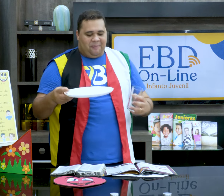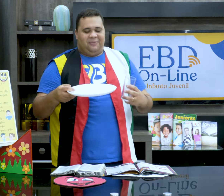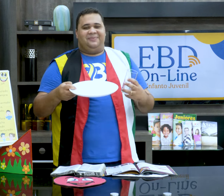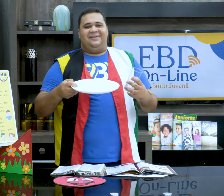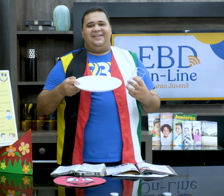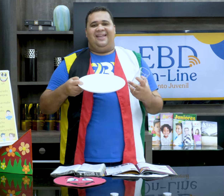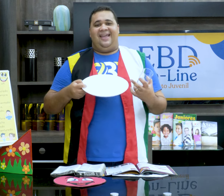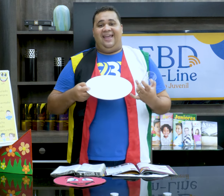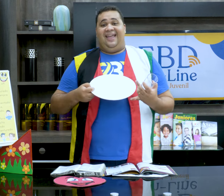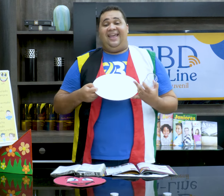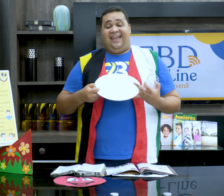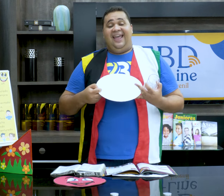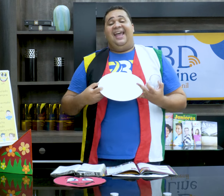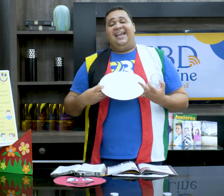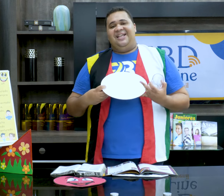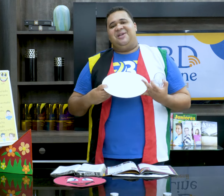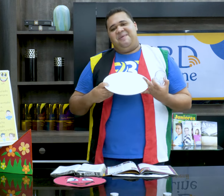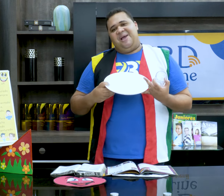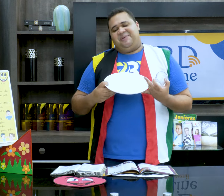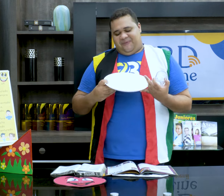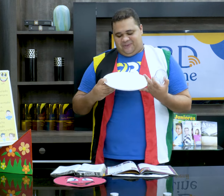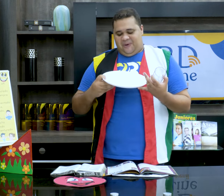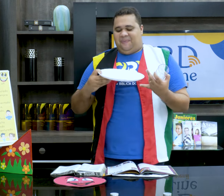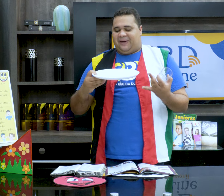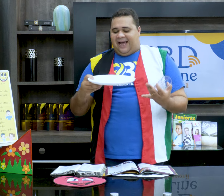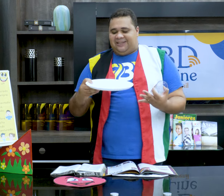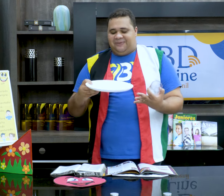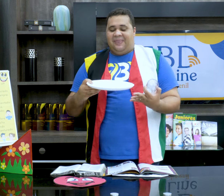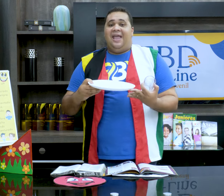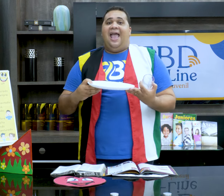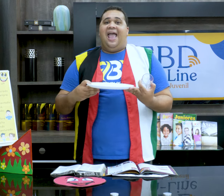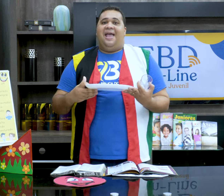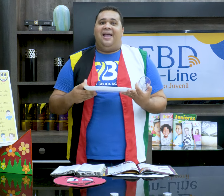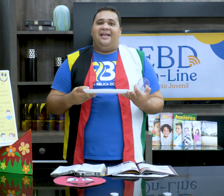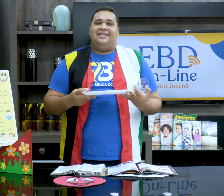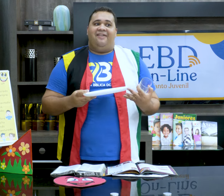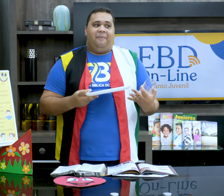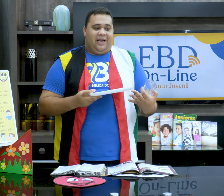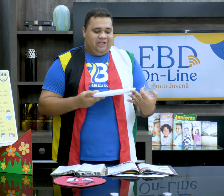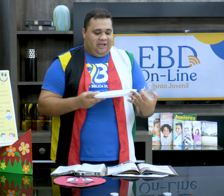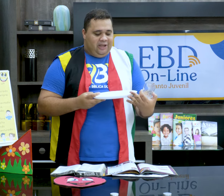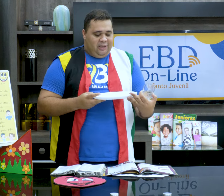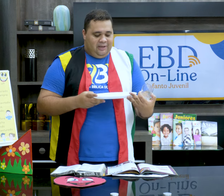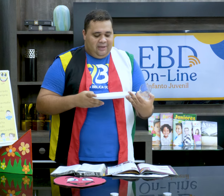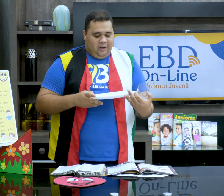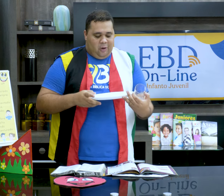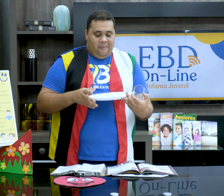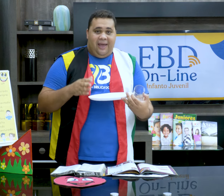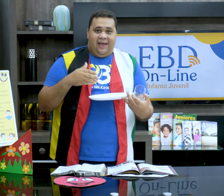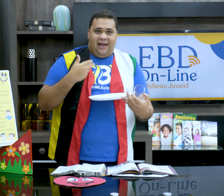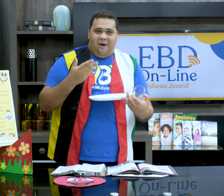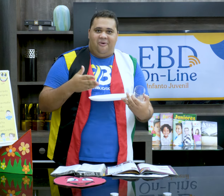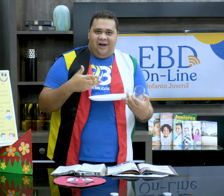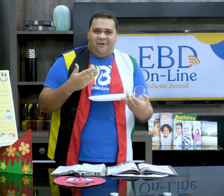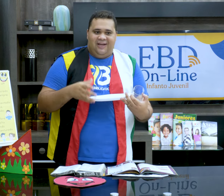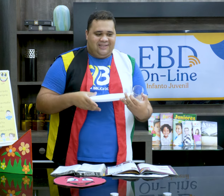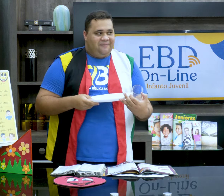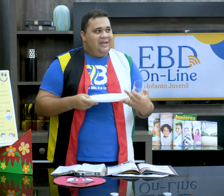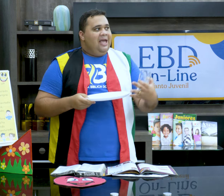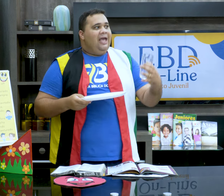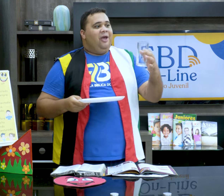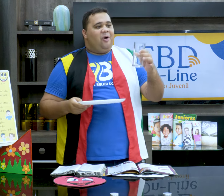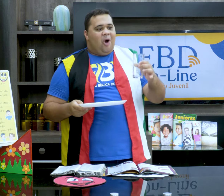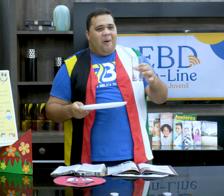um copo isso mesmo Professor o prato é serve para a gente comer alguma